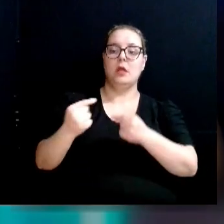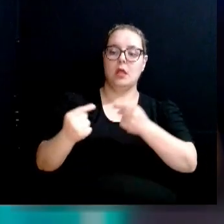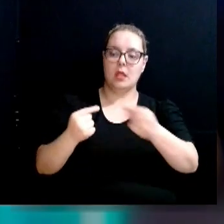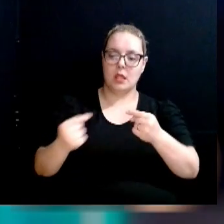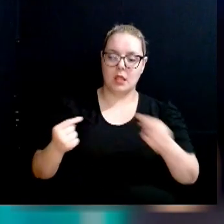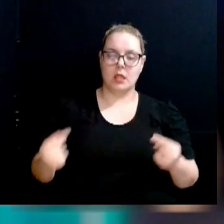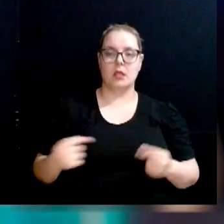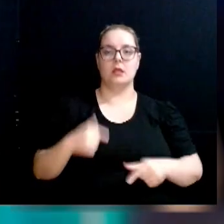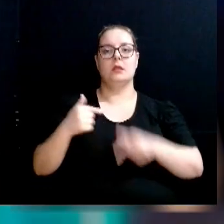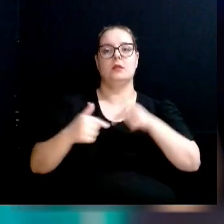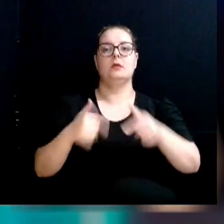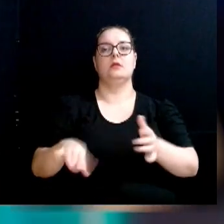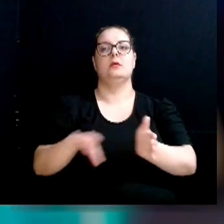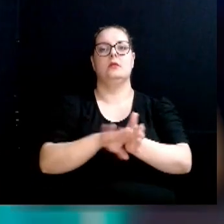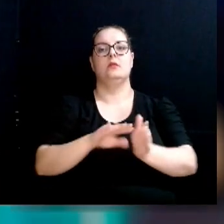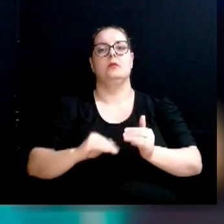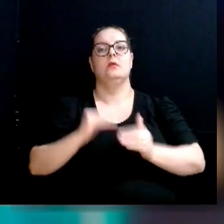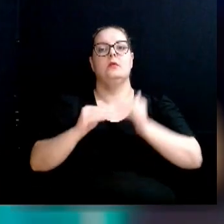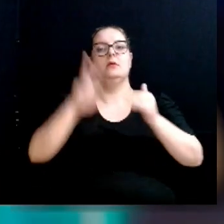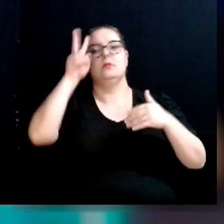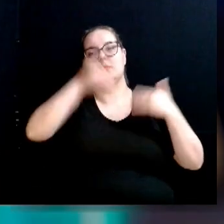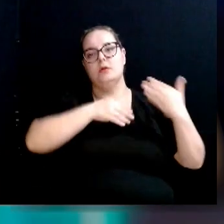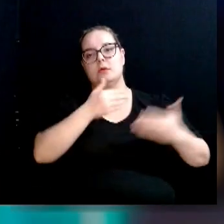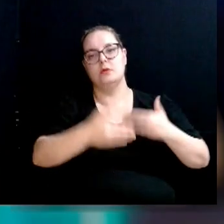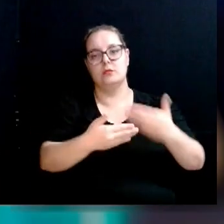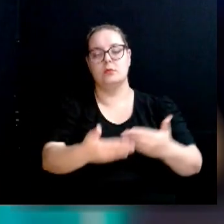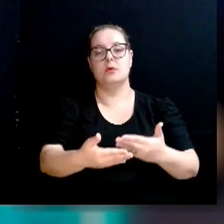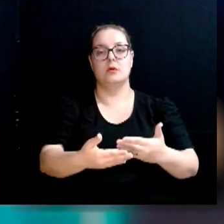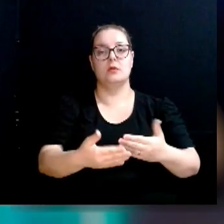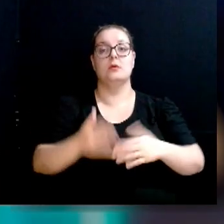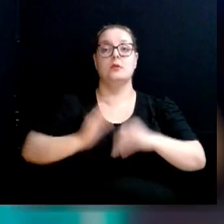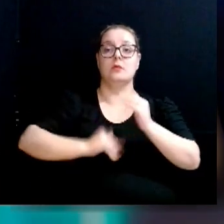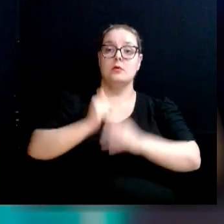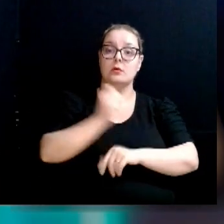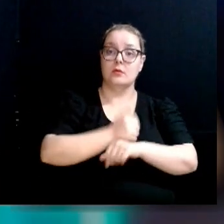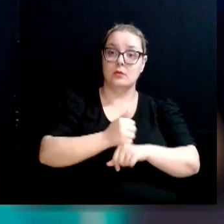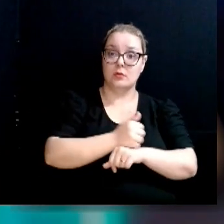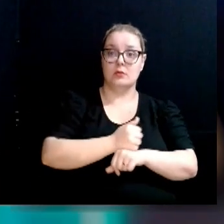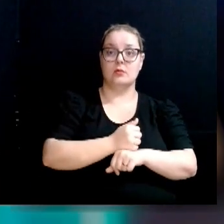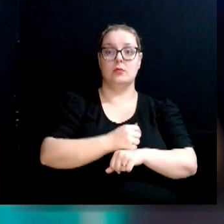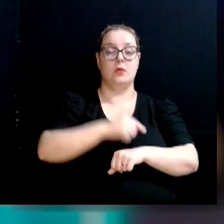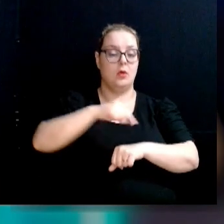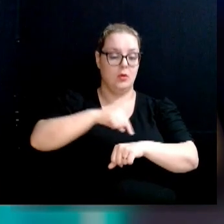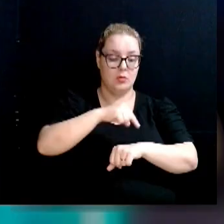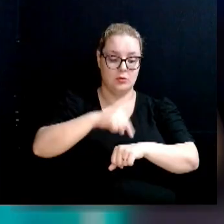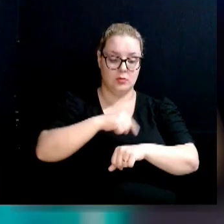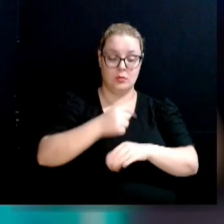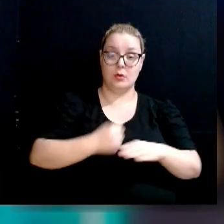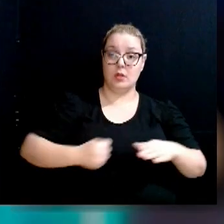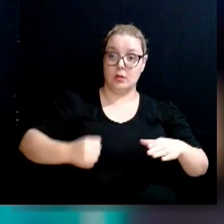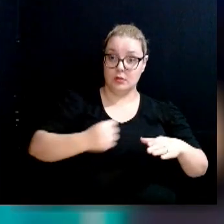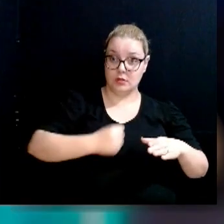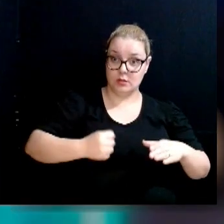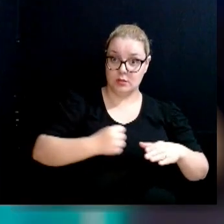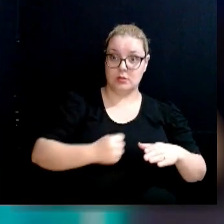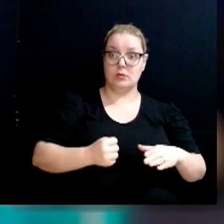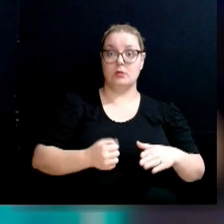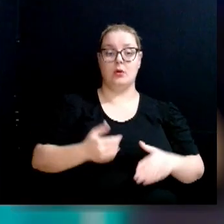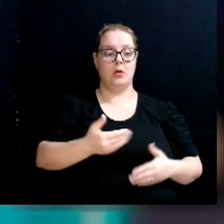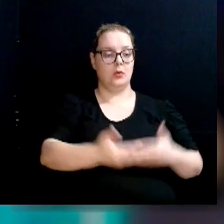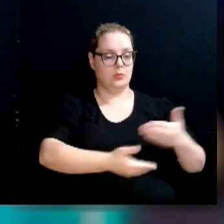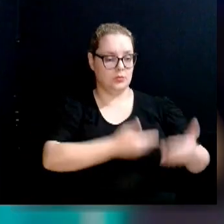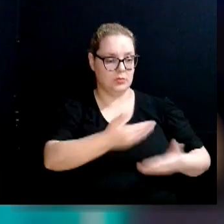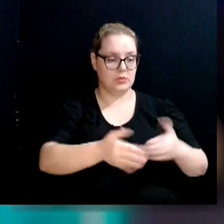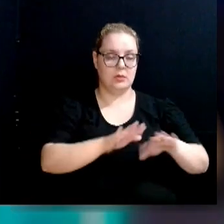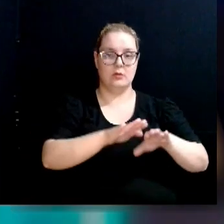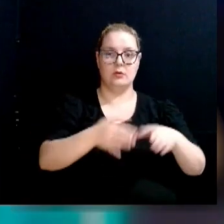chegou a construir essa caminhada. Está nos profissionais que passam horas na cozinha, nos que servem as mesas, nos que